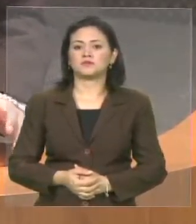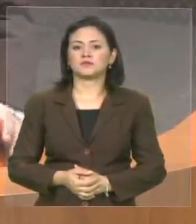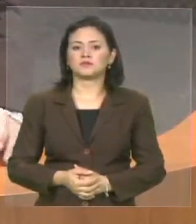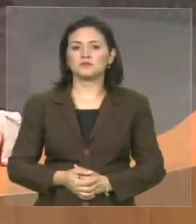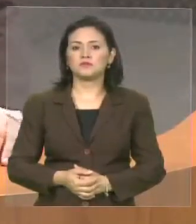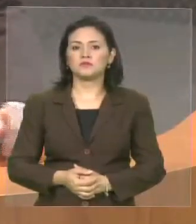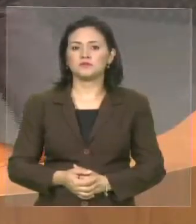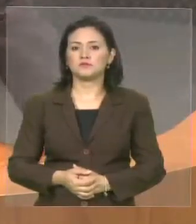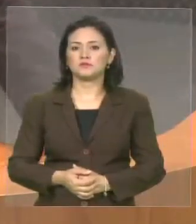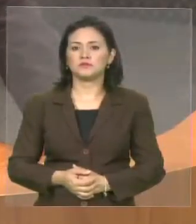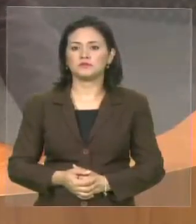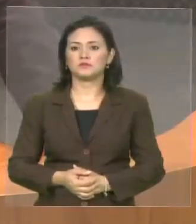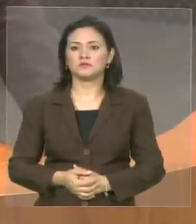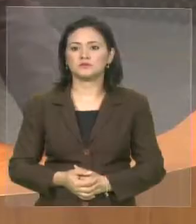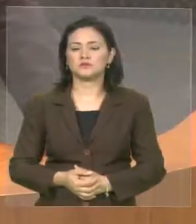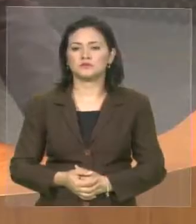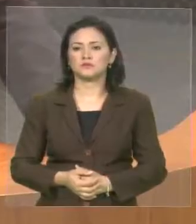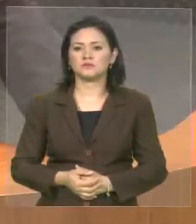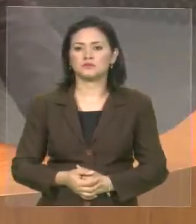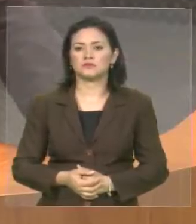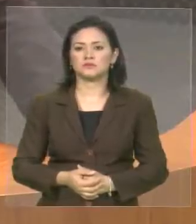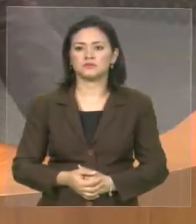presidente.